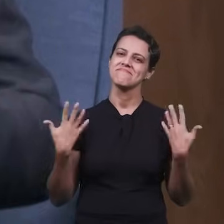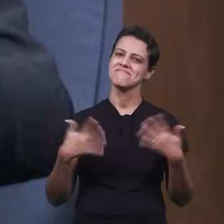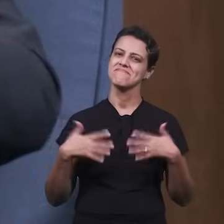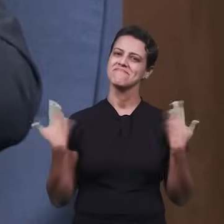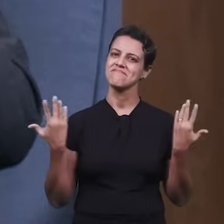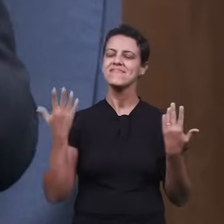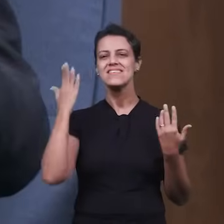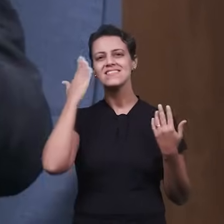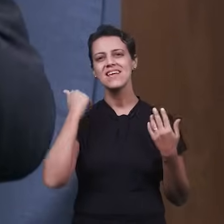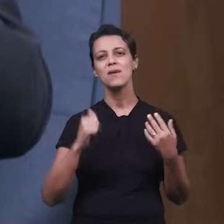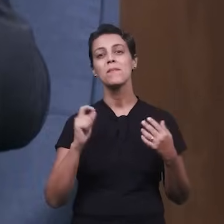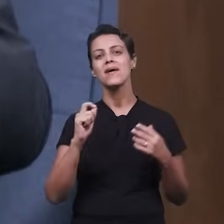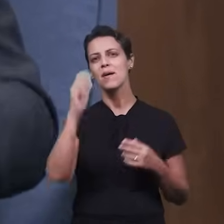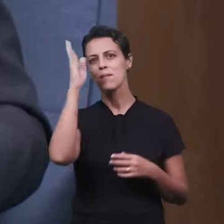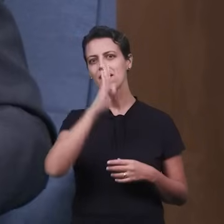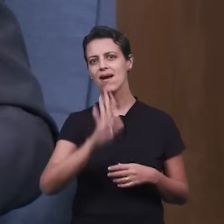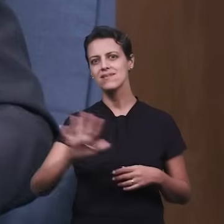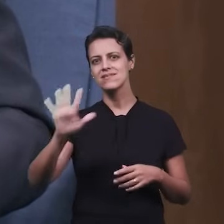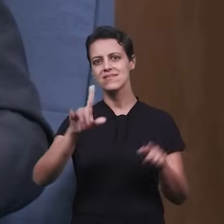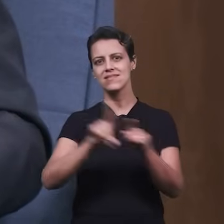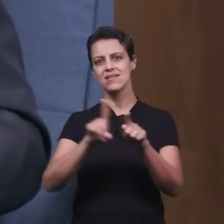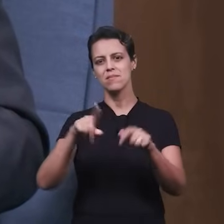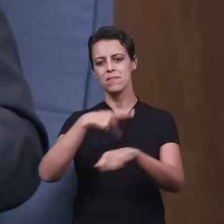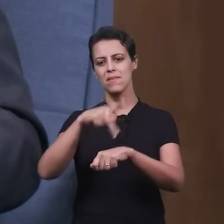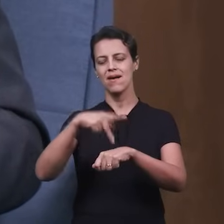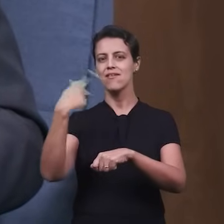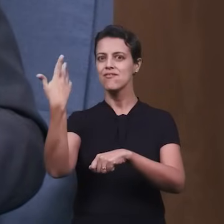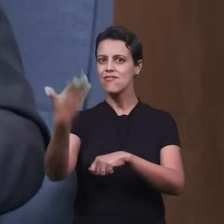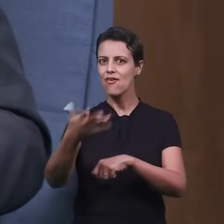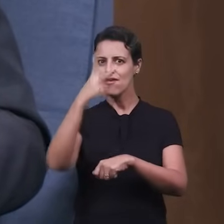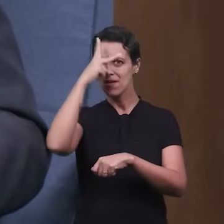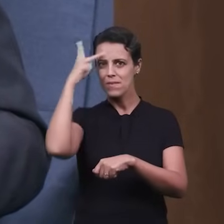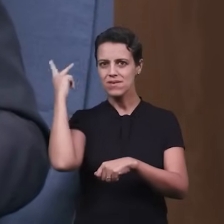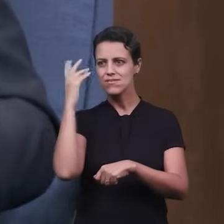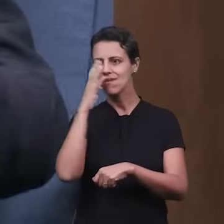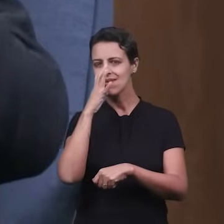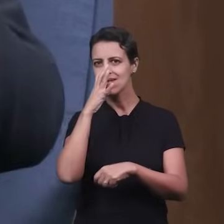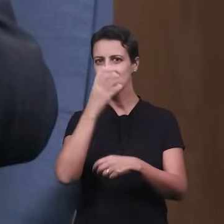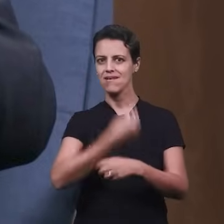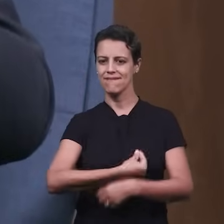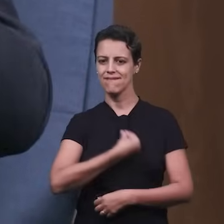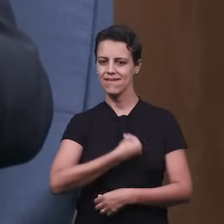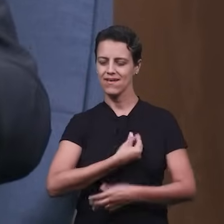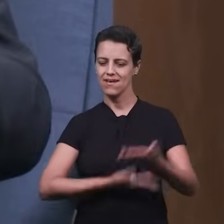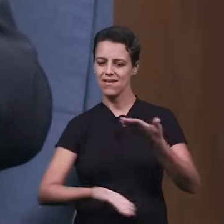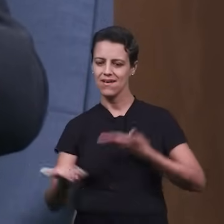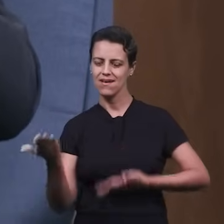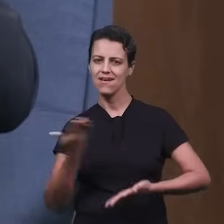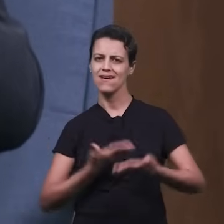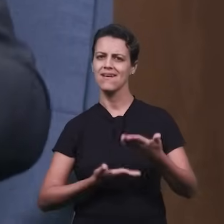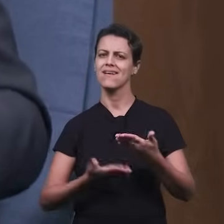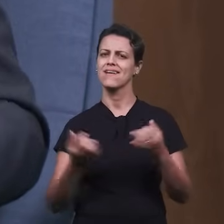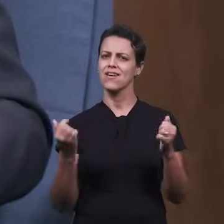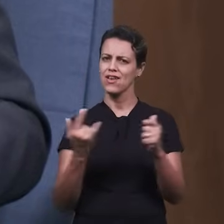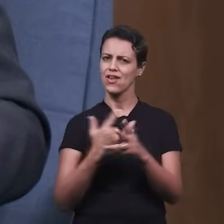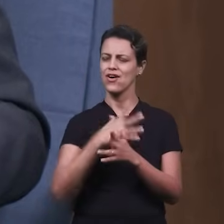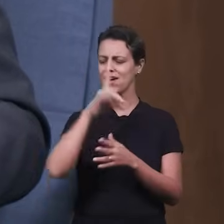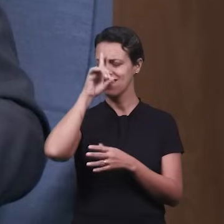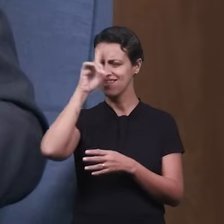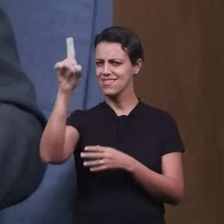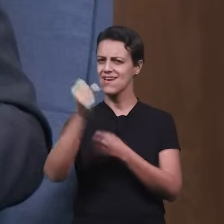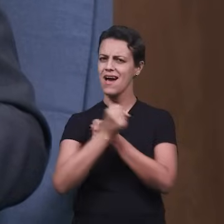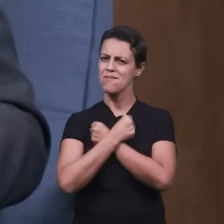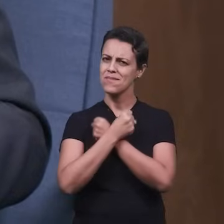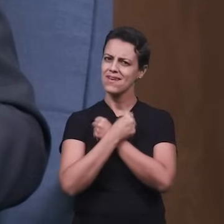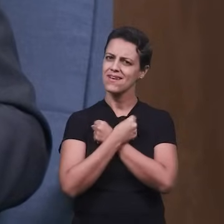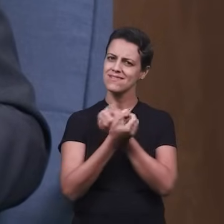alegria saber que em todo o Brasil e até no exterior nós temos os irmãos assistindo esse programa, participando, enviando seus vídeos. Glória a Deus por isso. Um